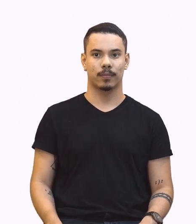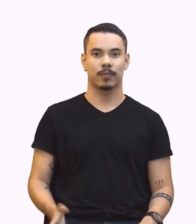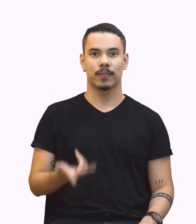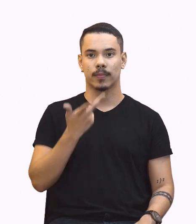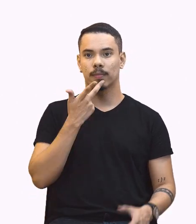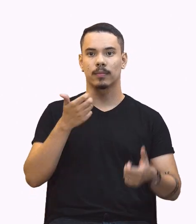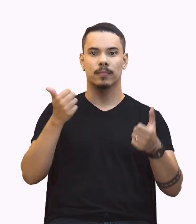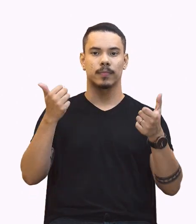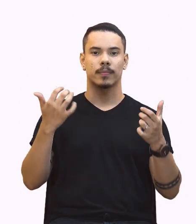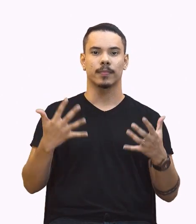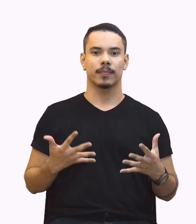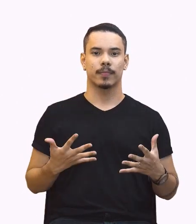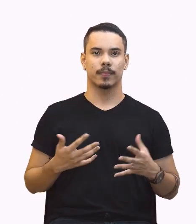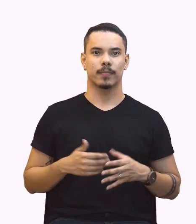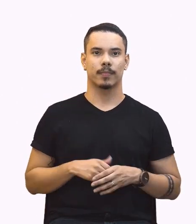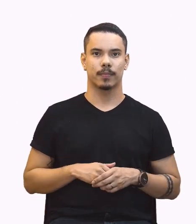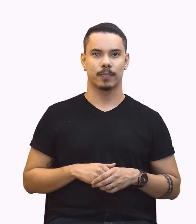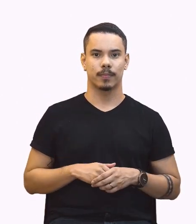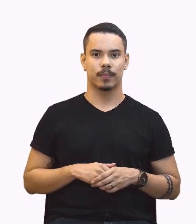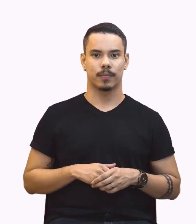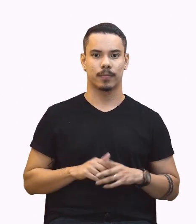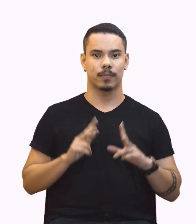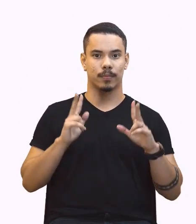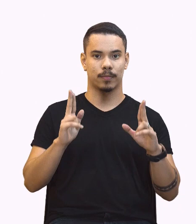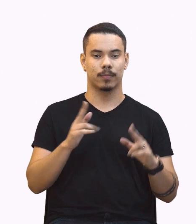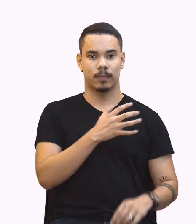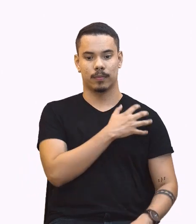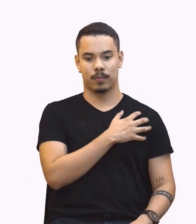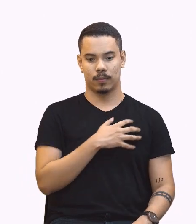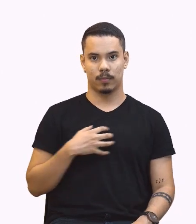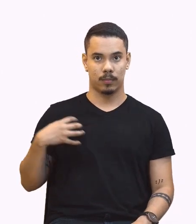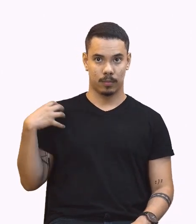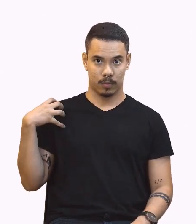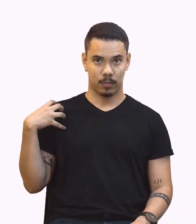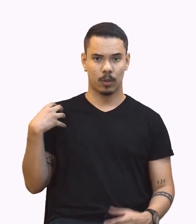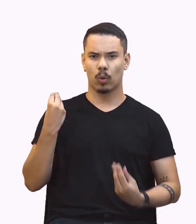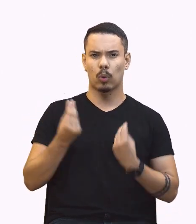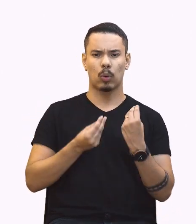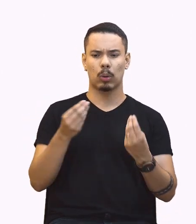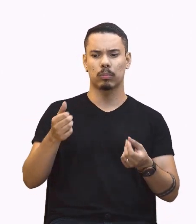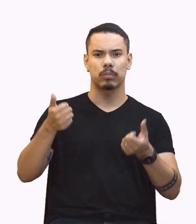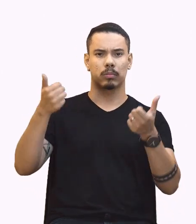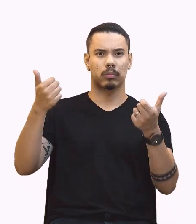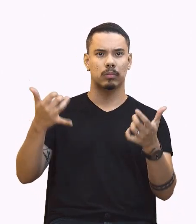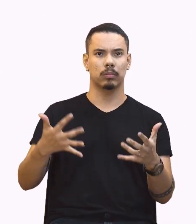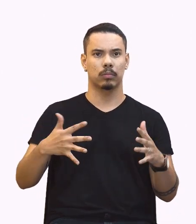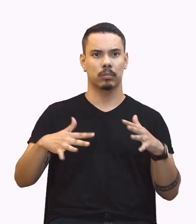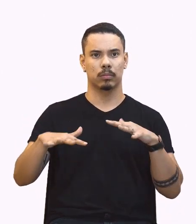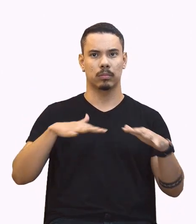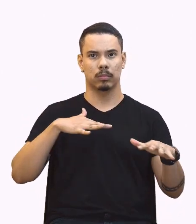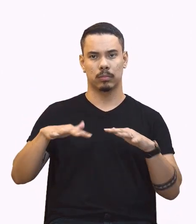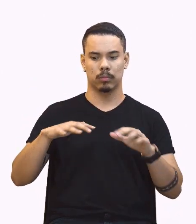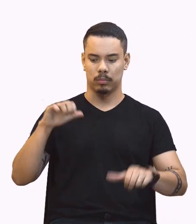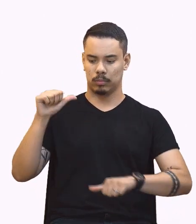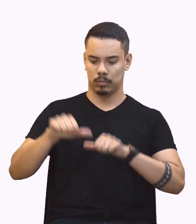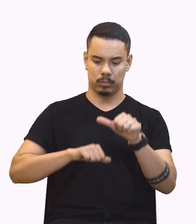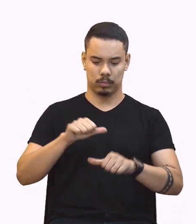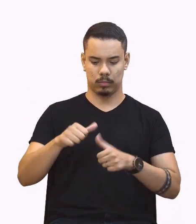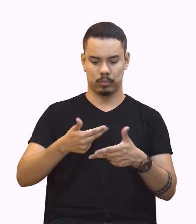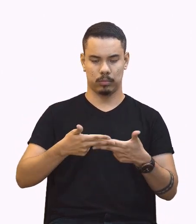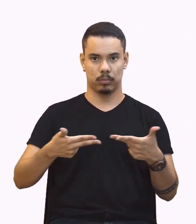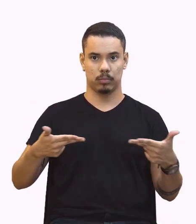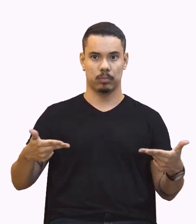seguinte: como Aristóteles explica o movimento e a mudança das